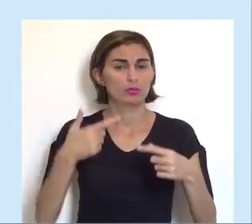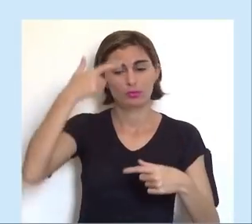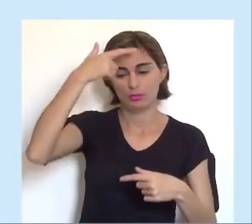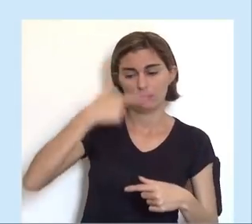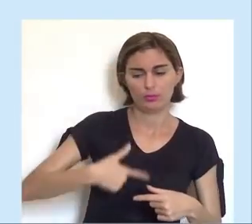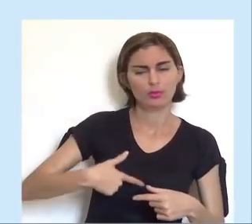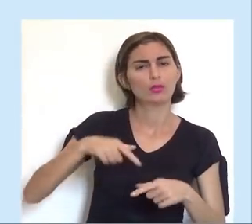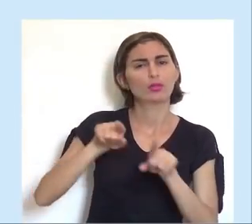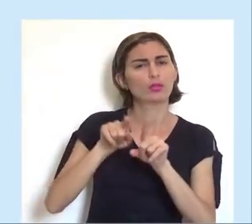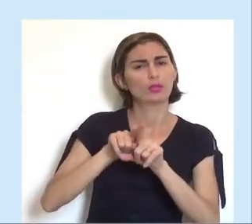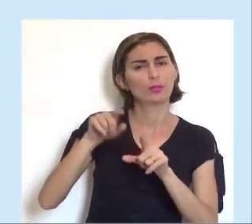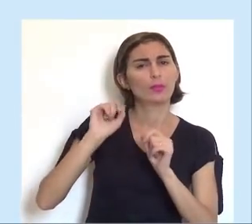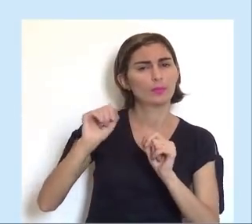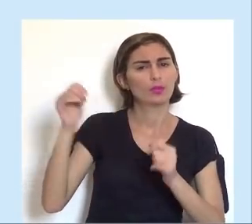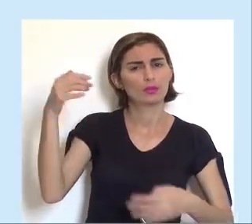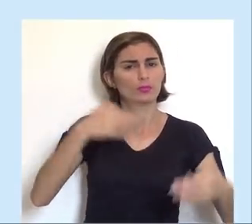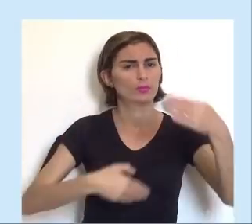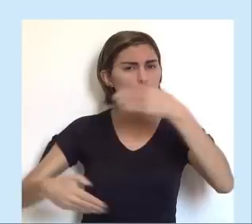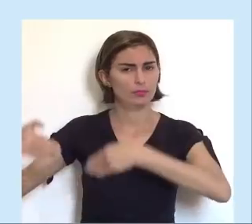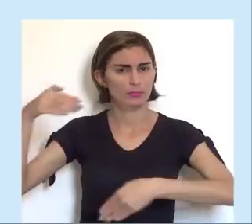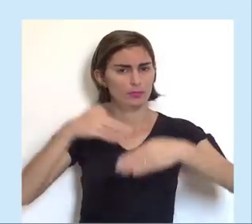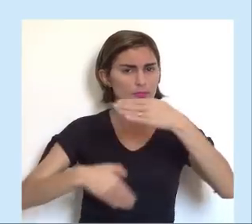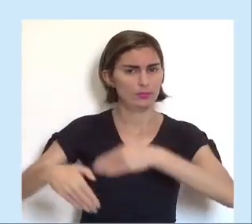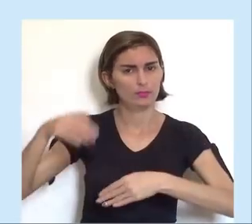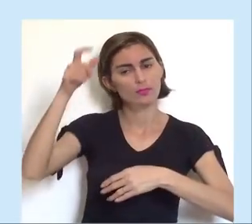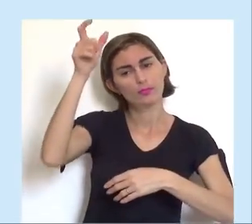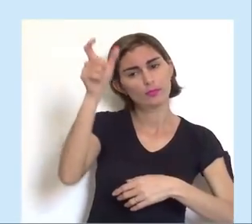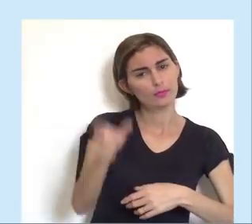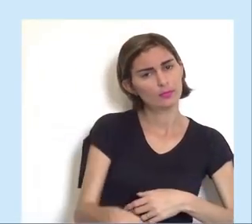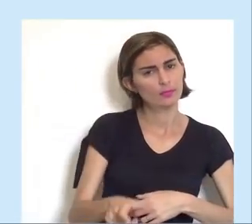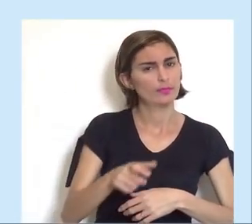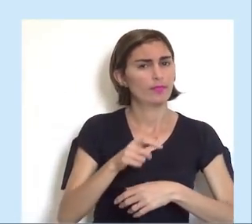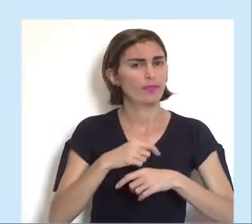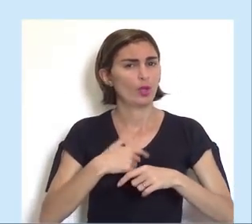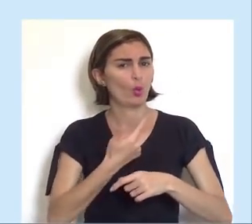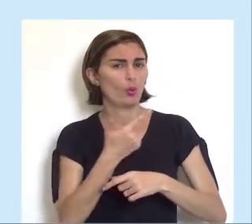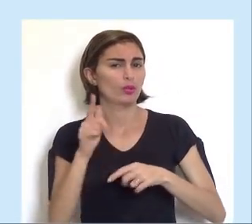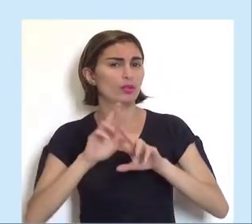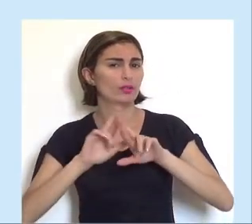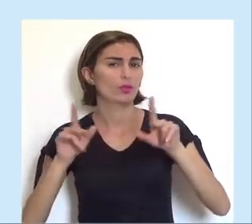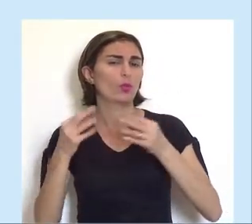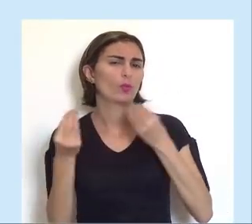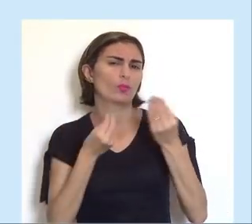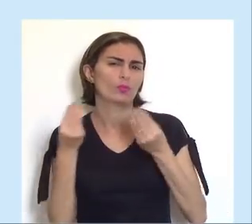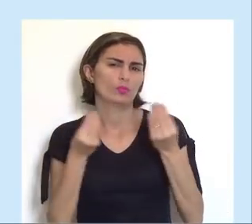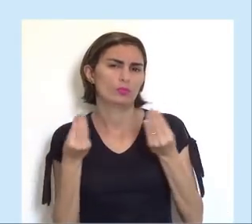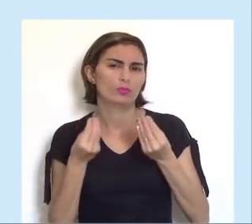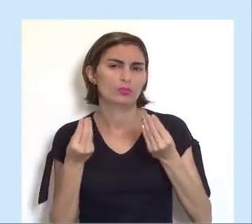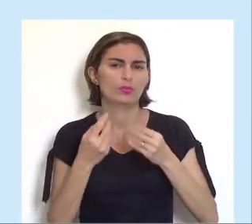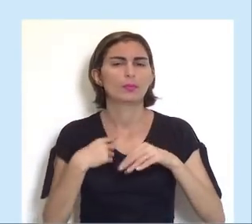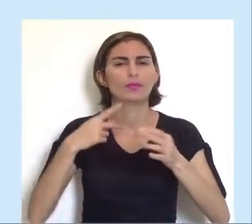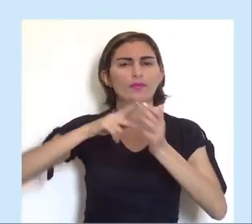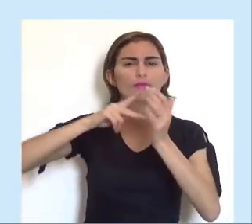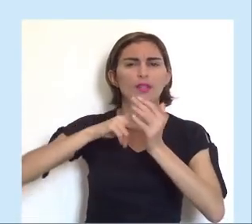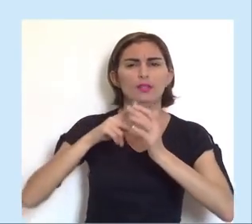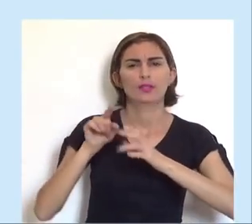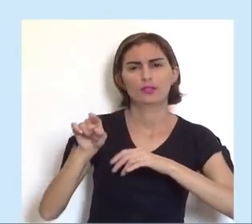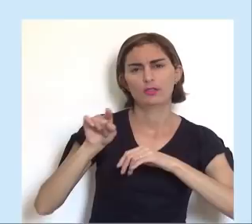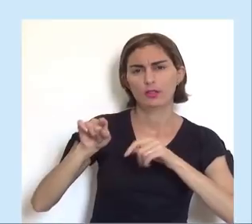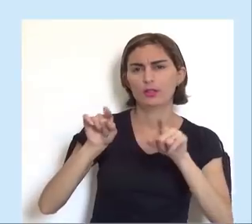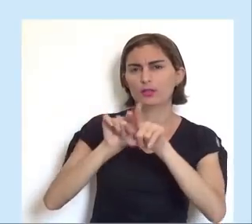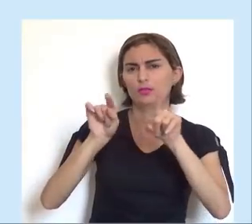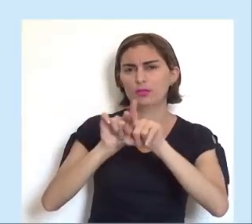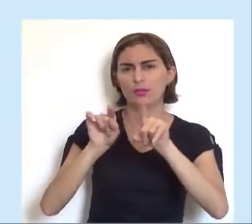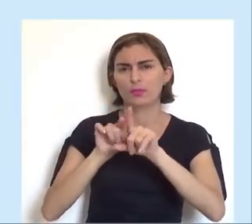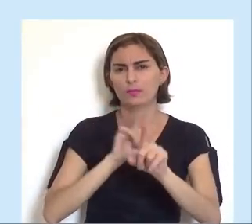narrador também pode participar e ser personagem de outra forma. Na verdade, o narrador personagem também pode